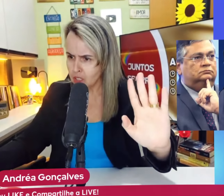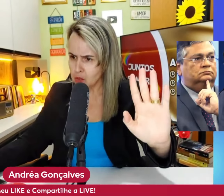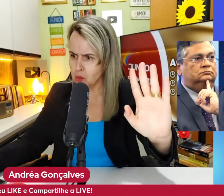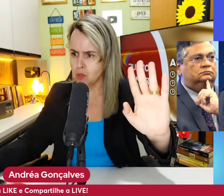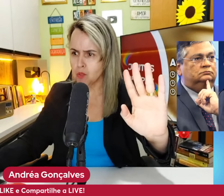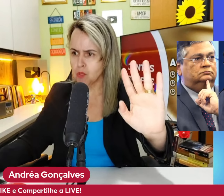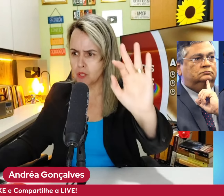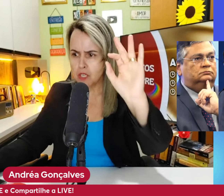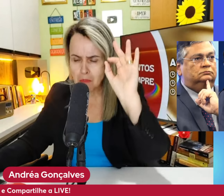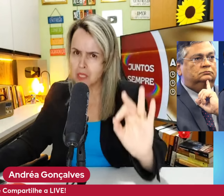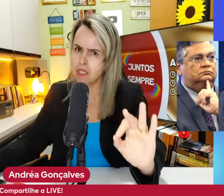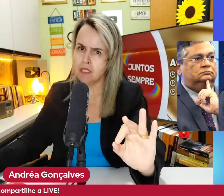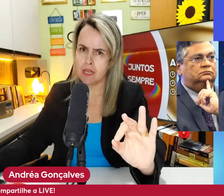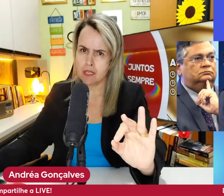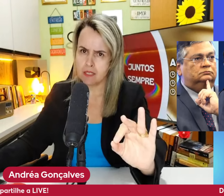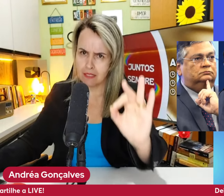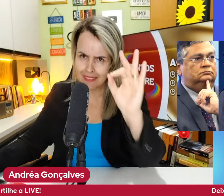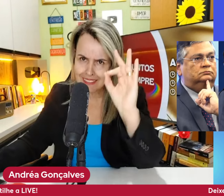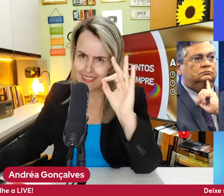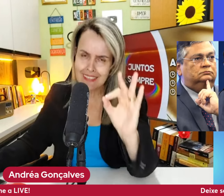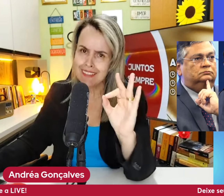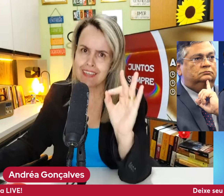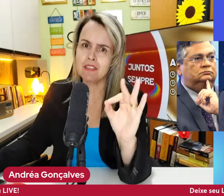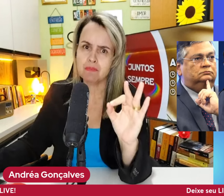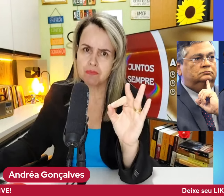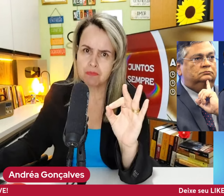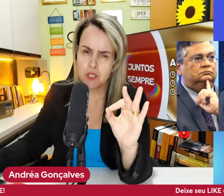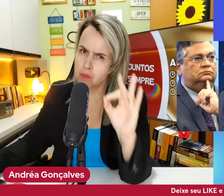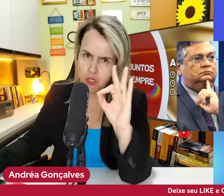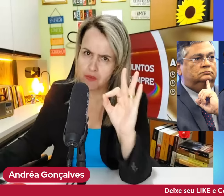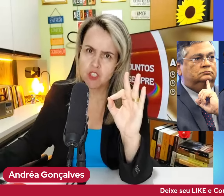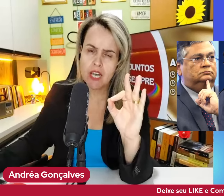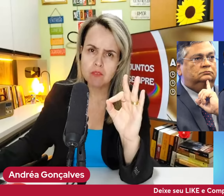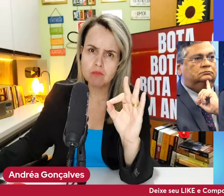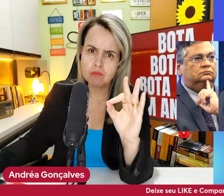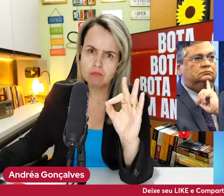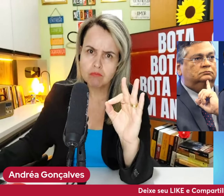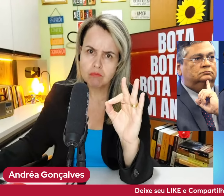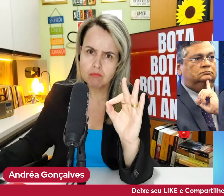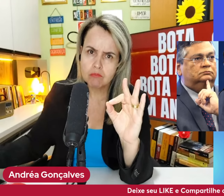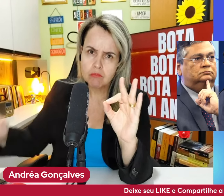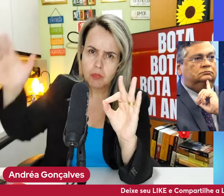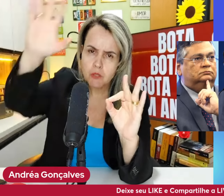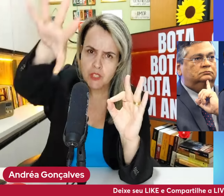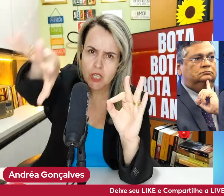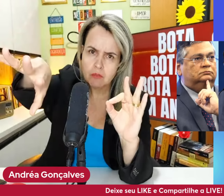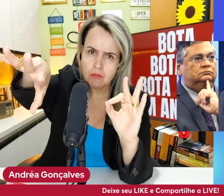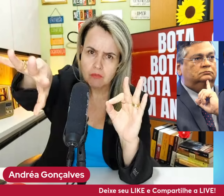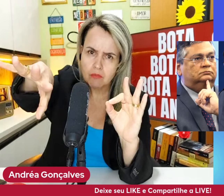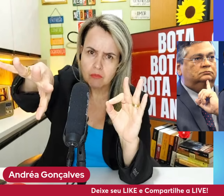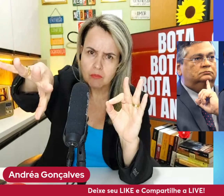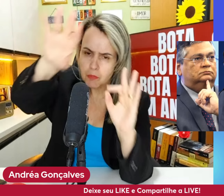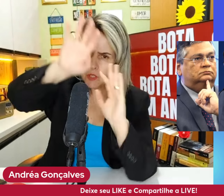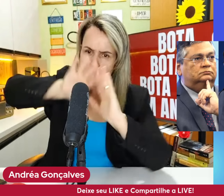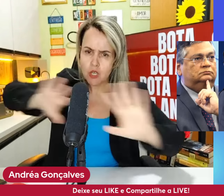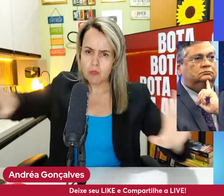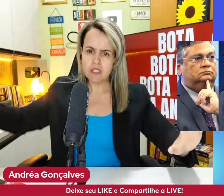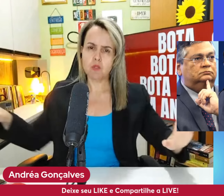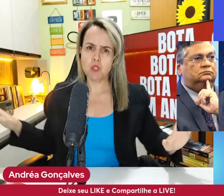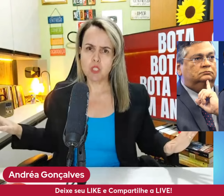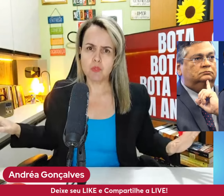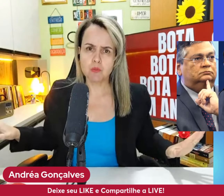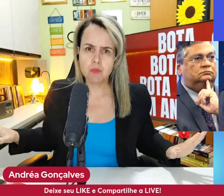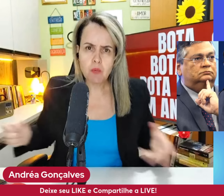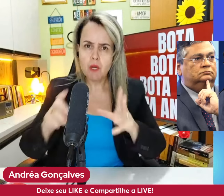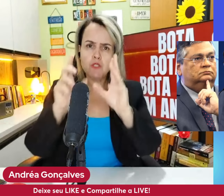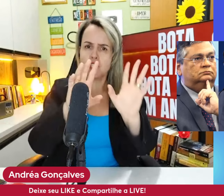meu querido e minha querida pode fechar Pode fechar Pode fechar o